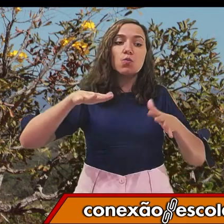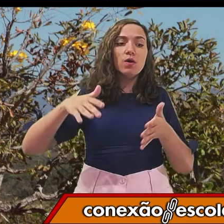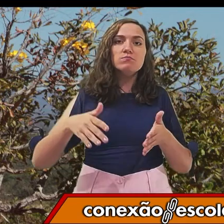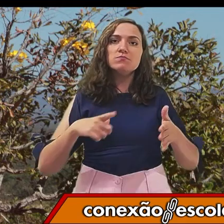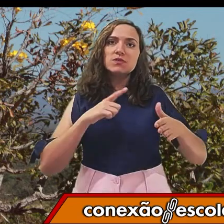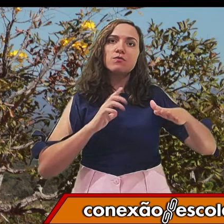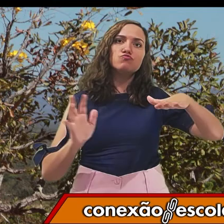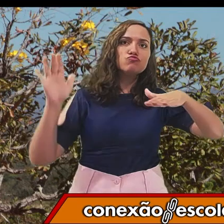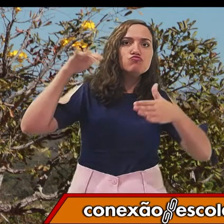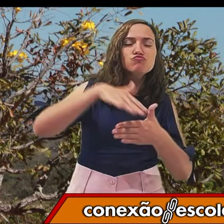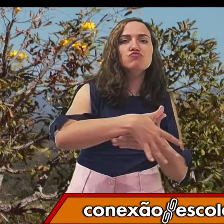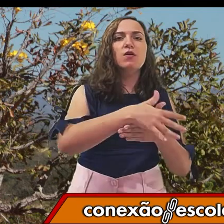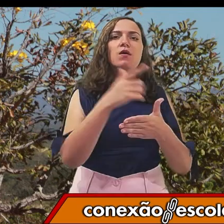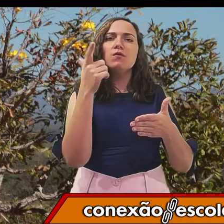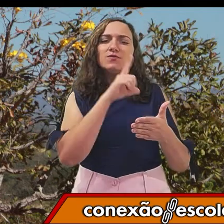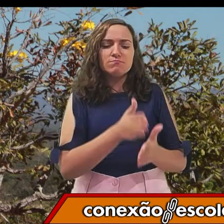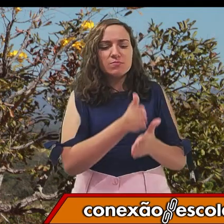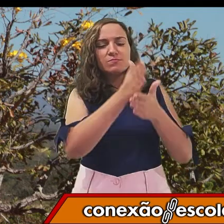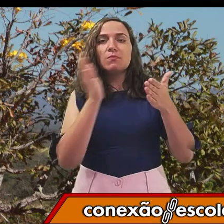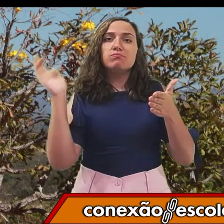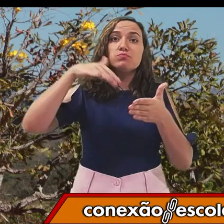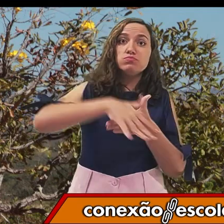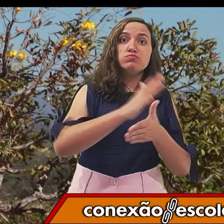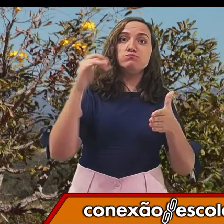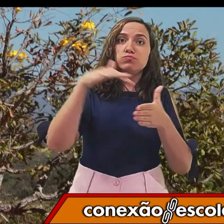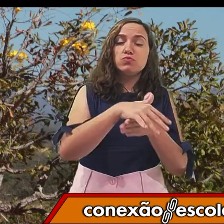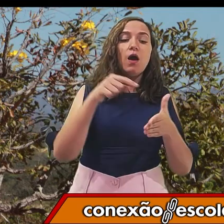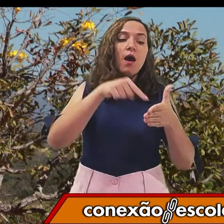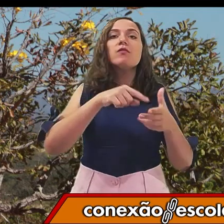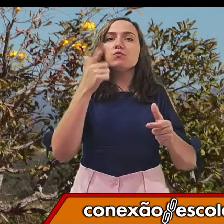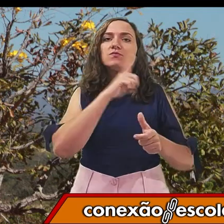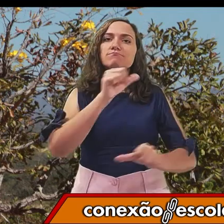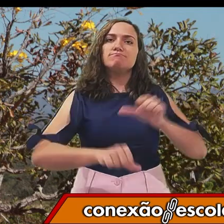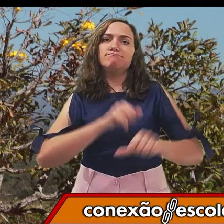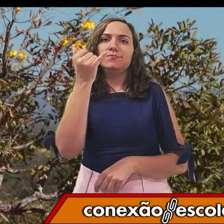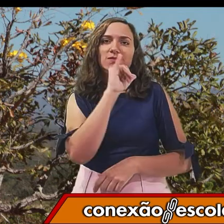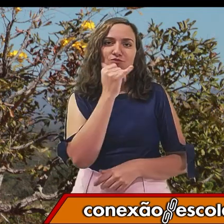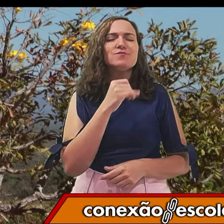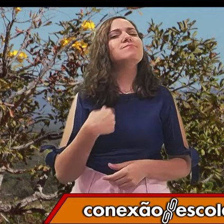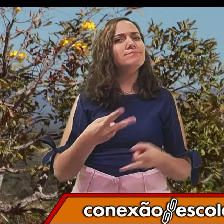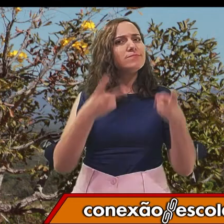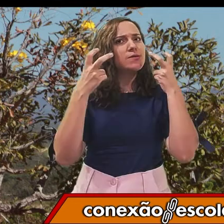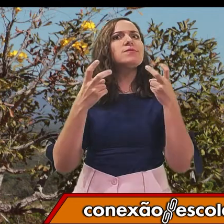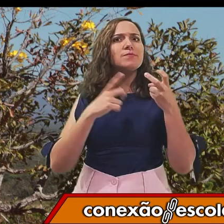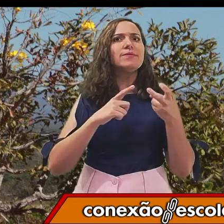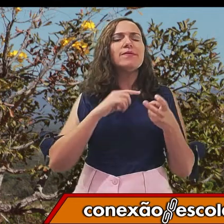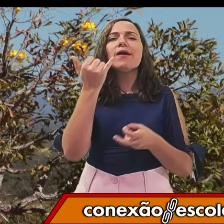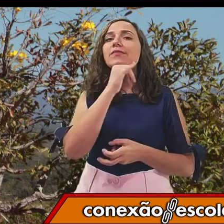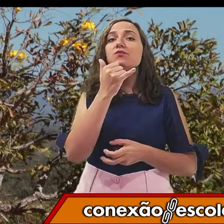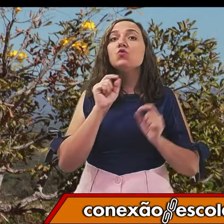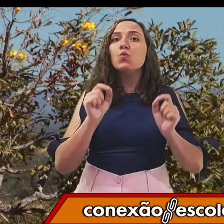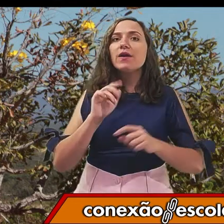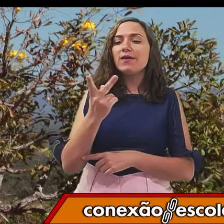uma barragem ou represa, ativa os geradores que produzem eletricidade. Olha só que beleza! Essa energia é chamada